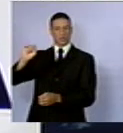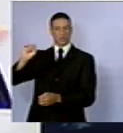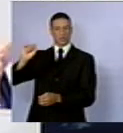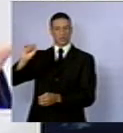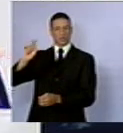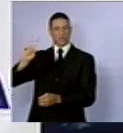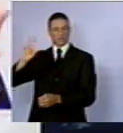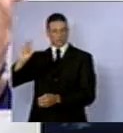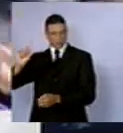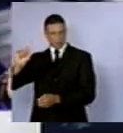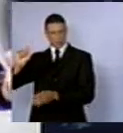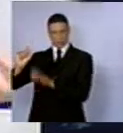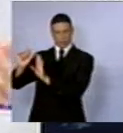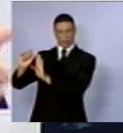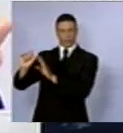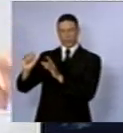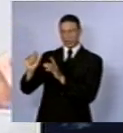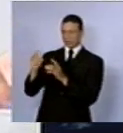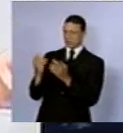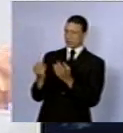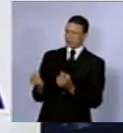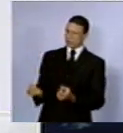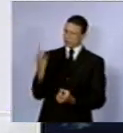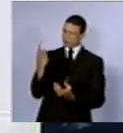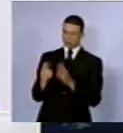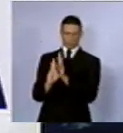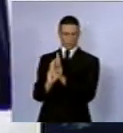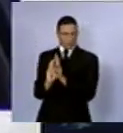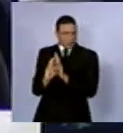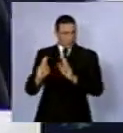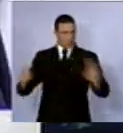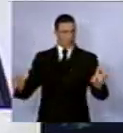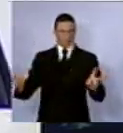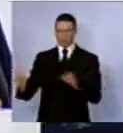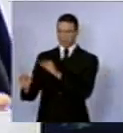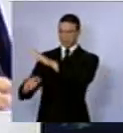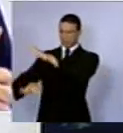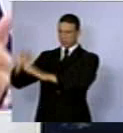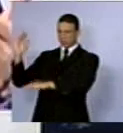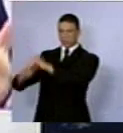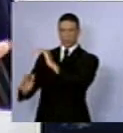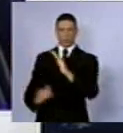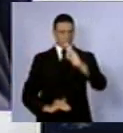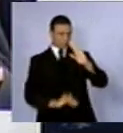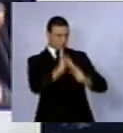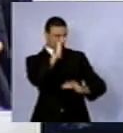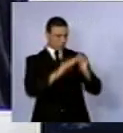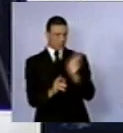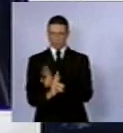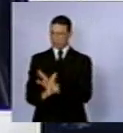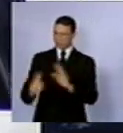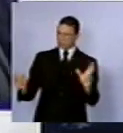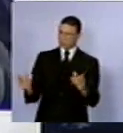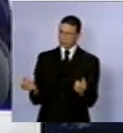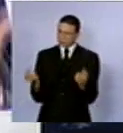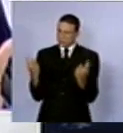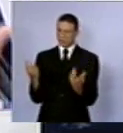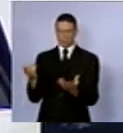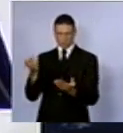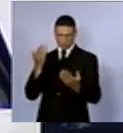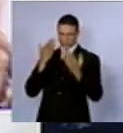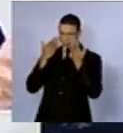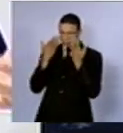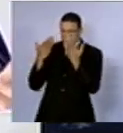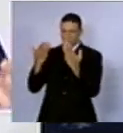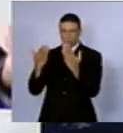tremenda uma abissal diferença de capacidade em fim de se apresentar e defender